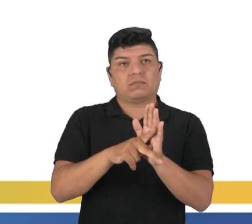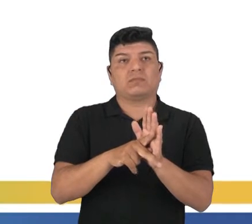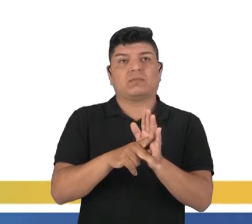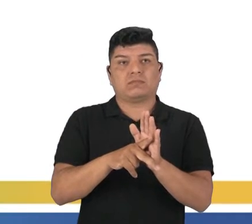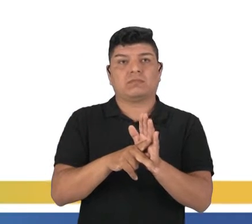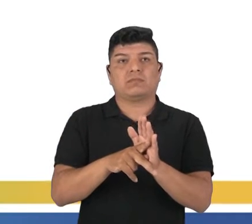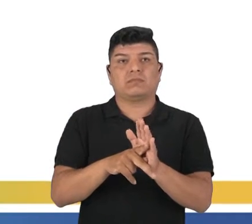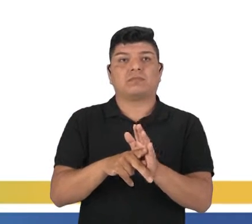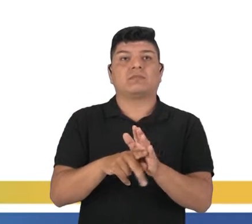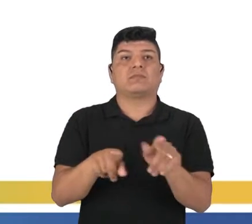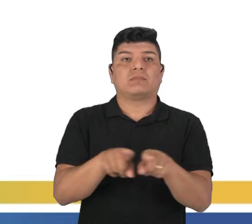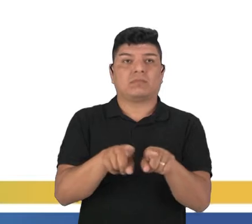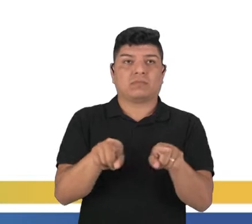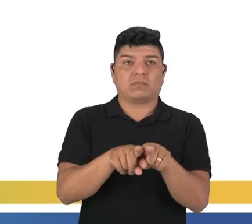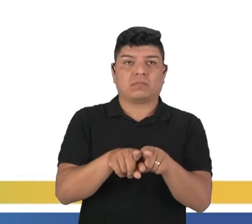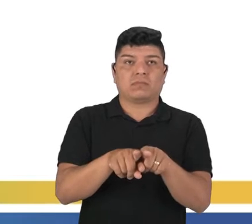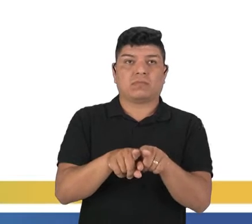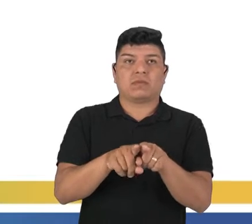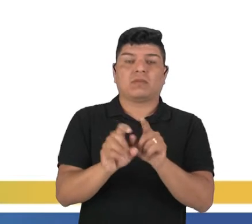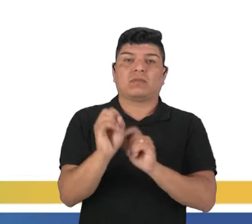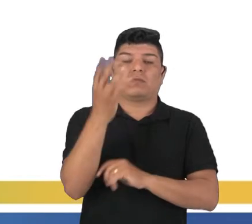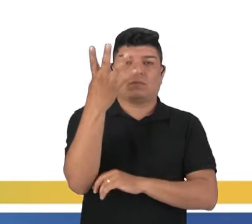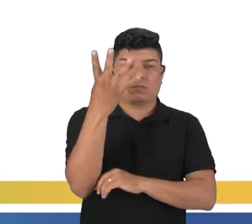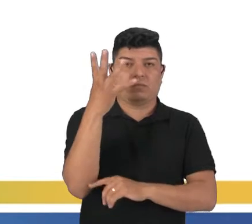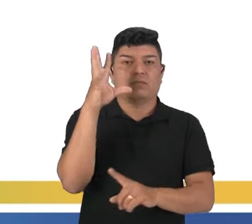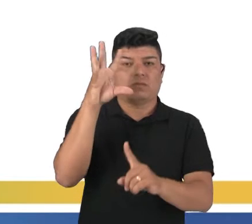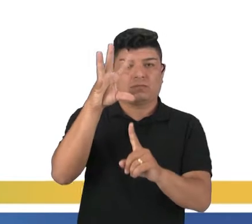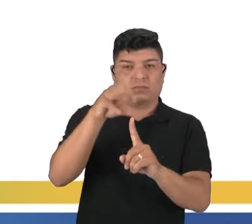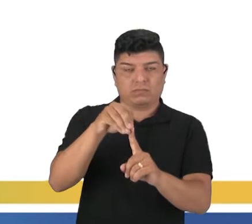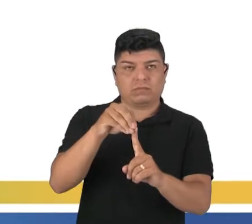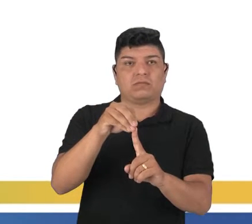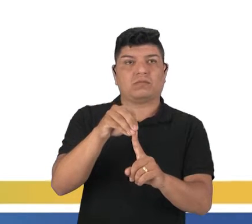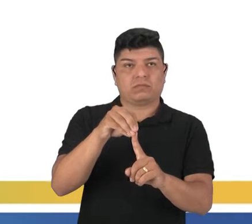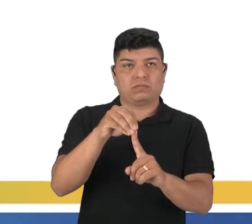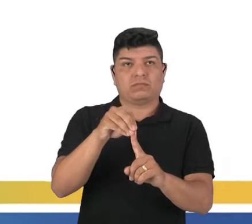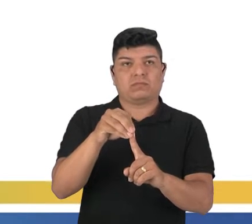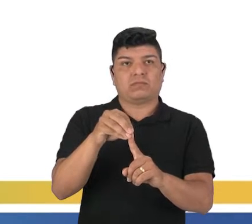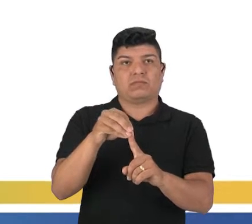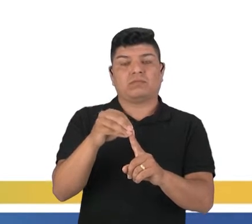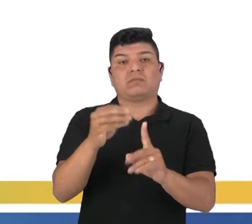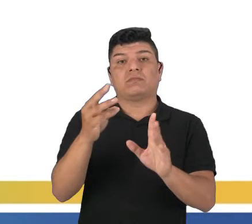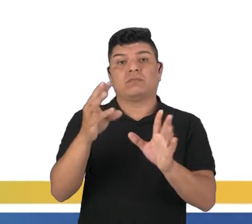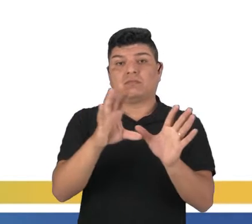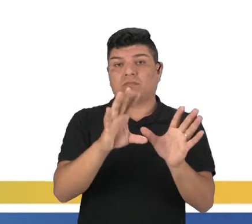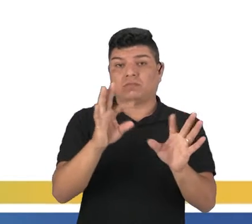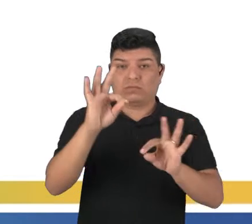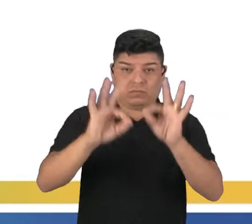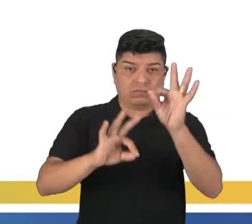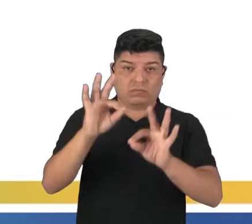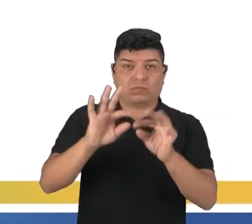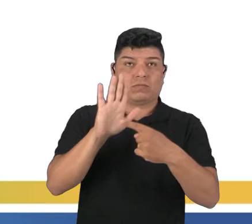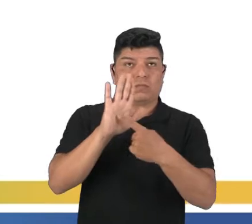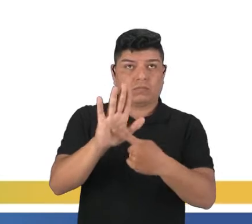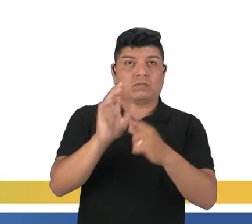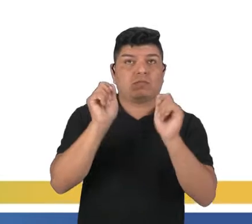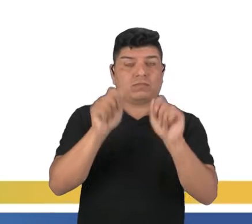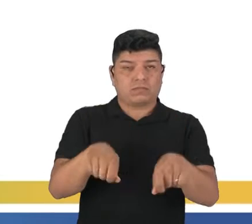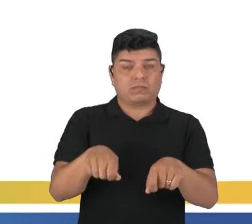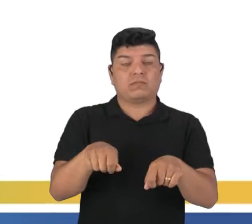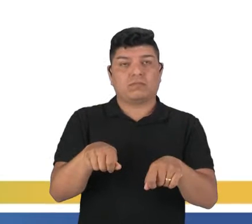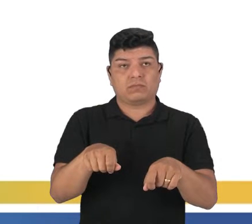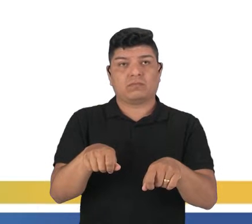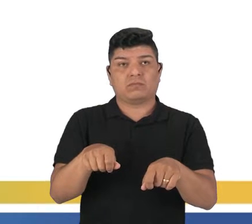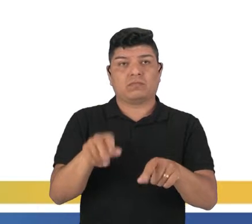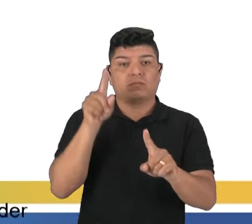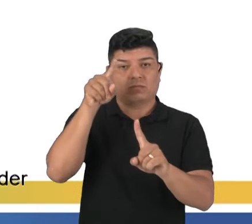tá? Também um fato de forma objetiva ali dentro daquela construção, tá? Ele pode apresentar ali um fato de